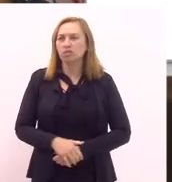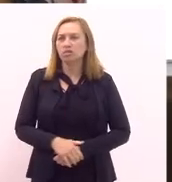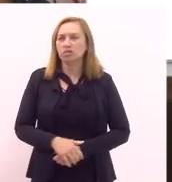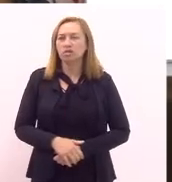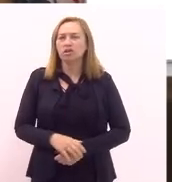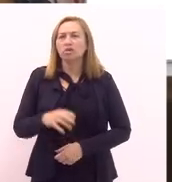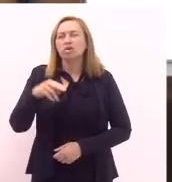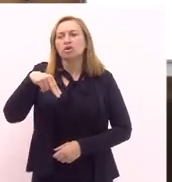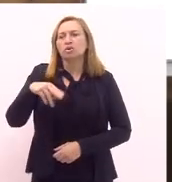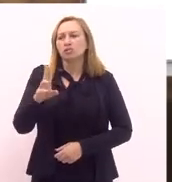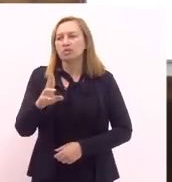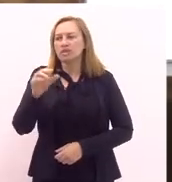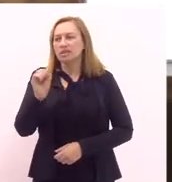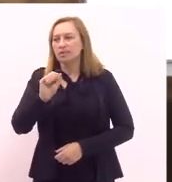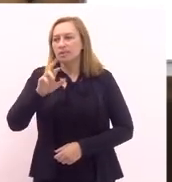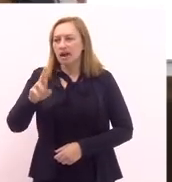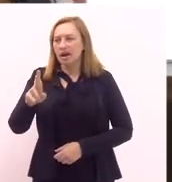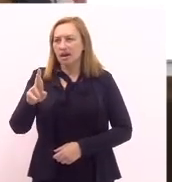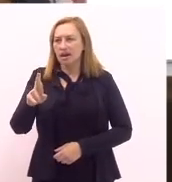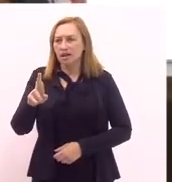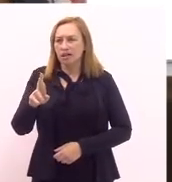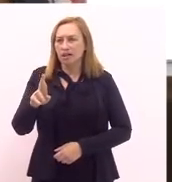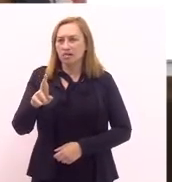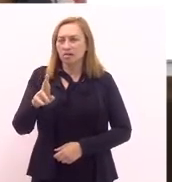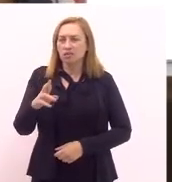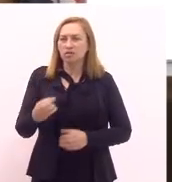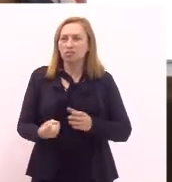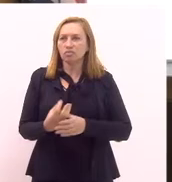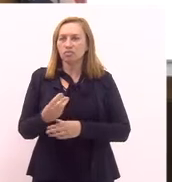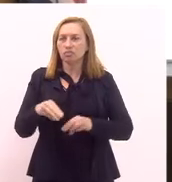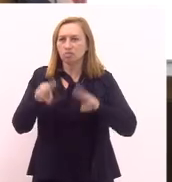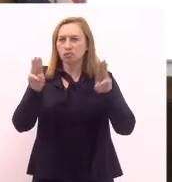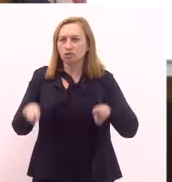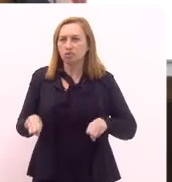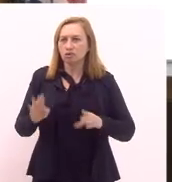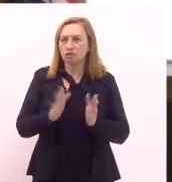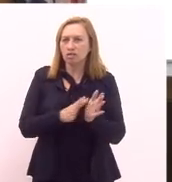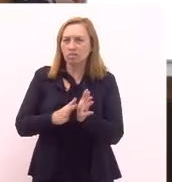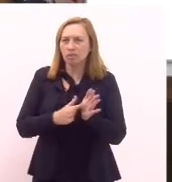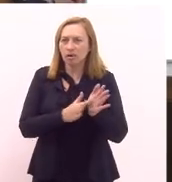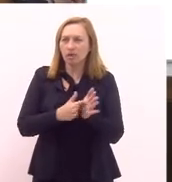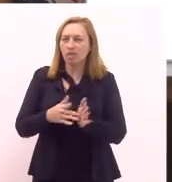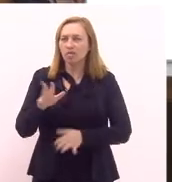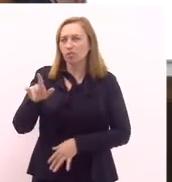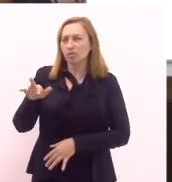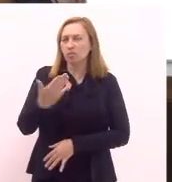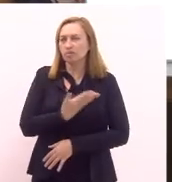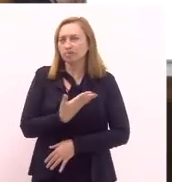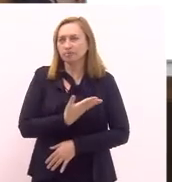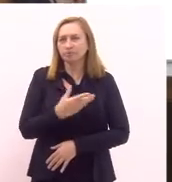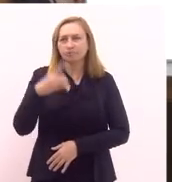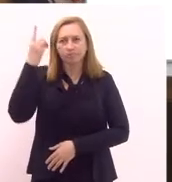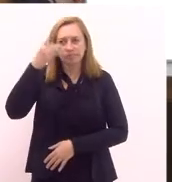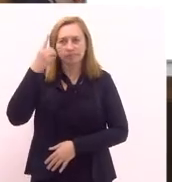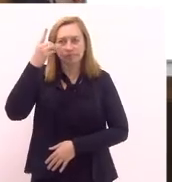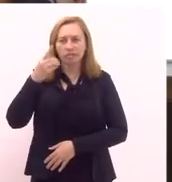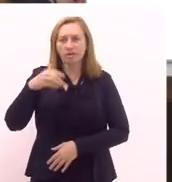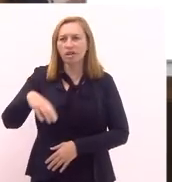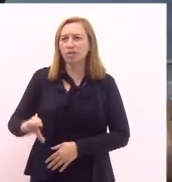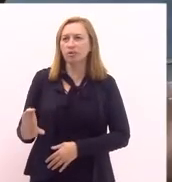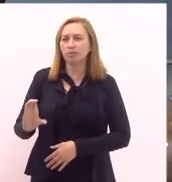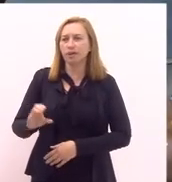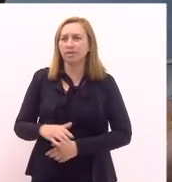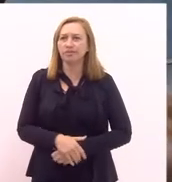o nilcemar Nogueira fundadora do Museu do Samba o meu irmão meu amigo deputado Carlos